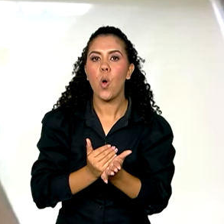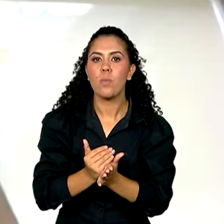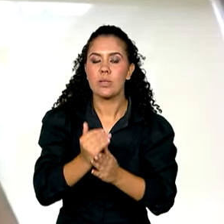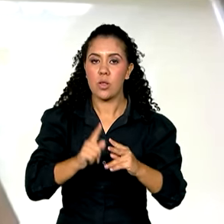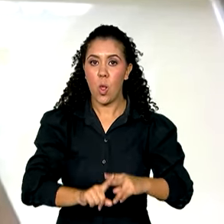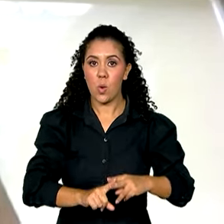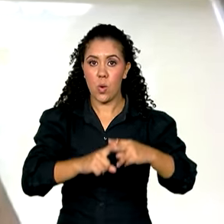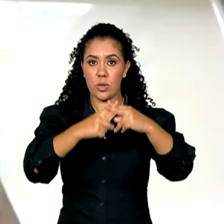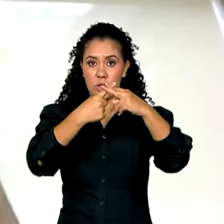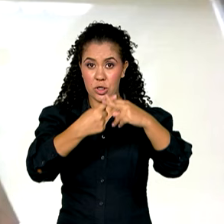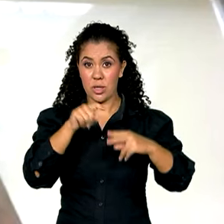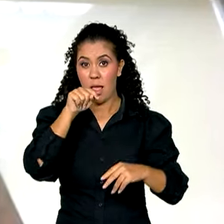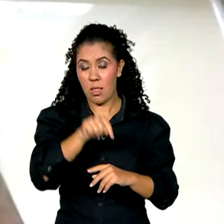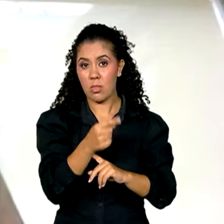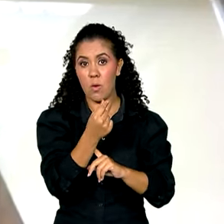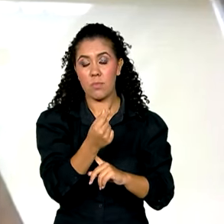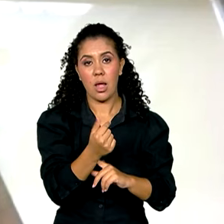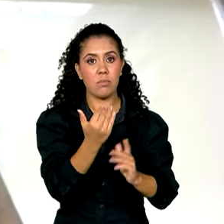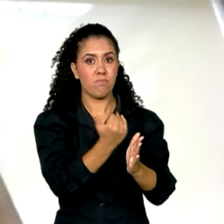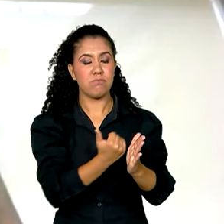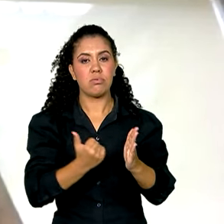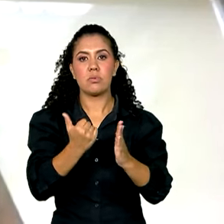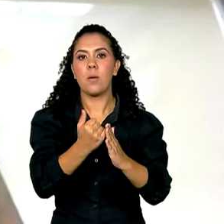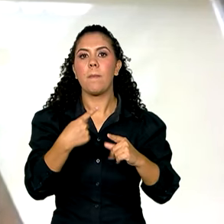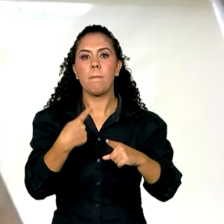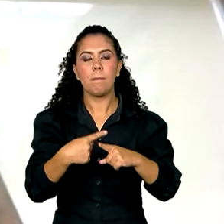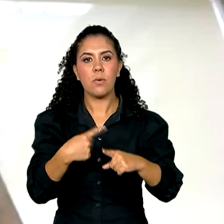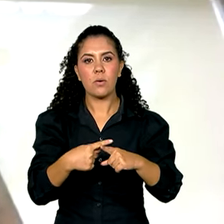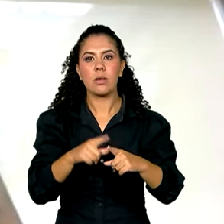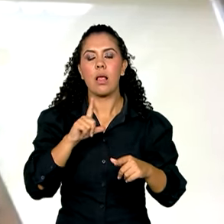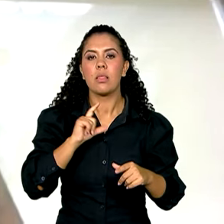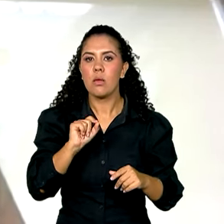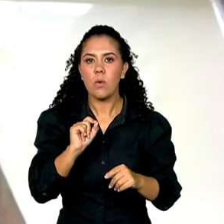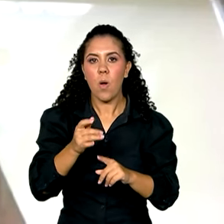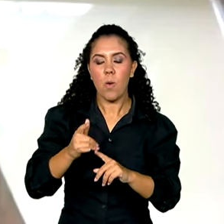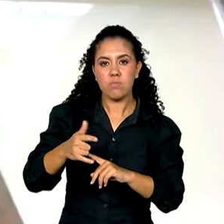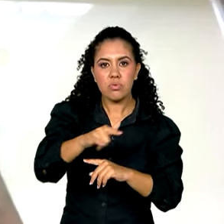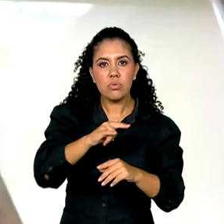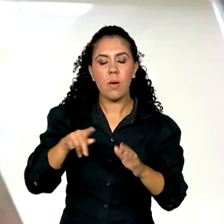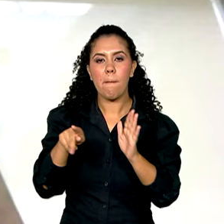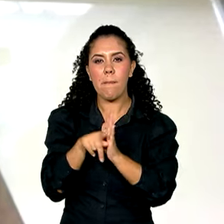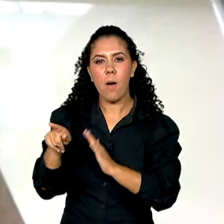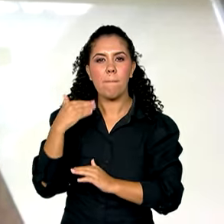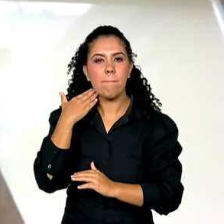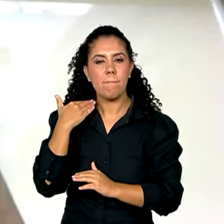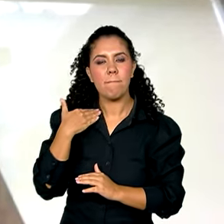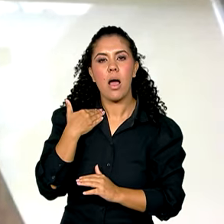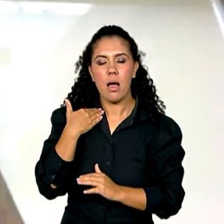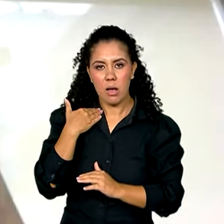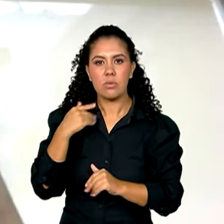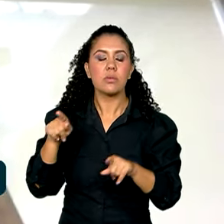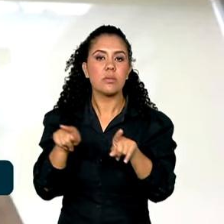altamente distorcido em função do grande poder de monopólio e de pressão dos bancos né em